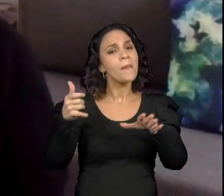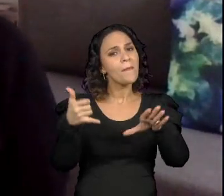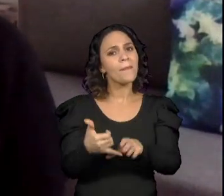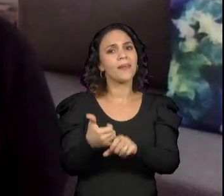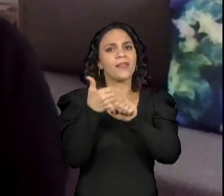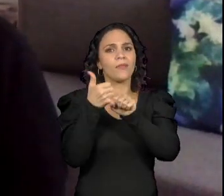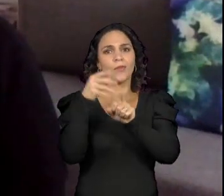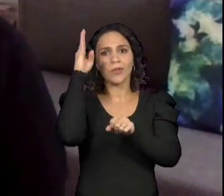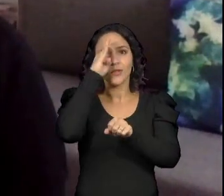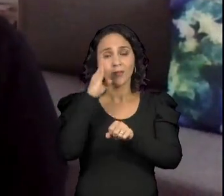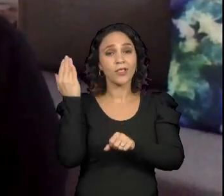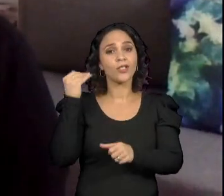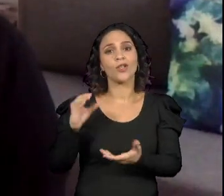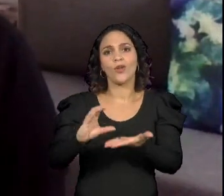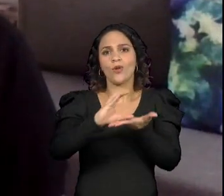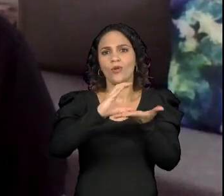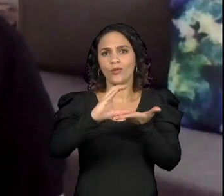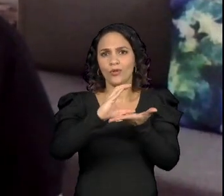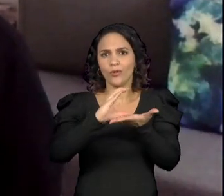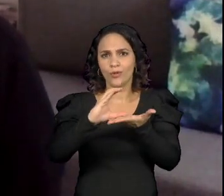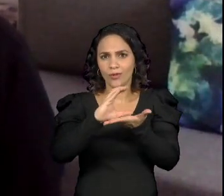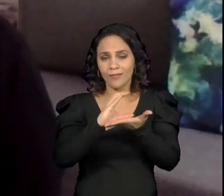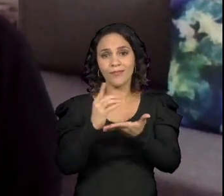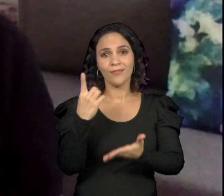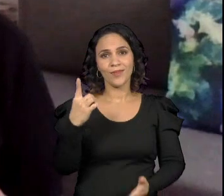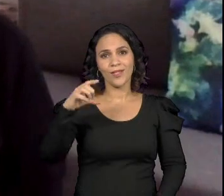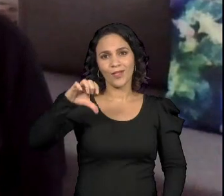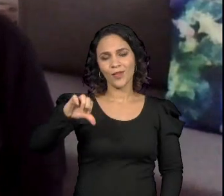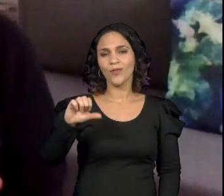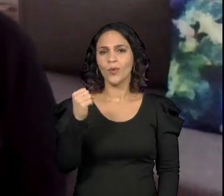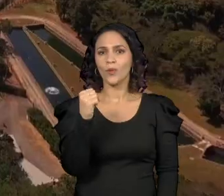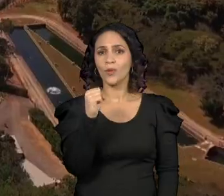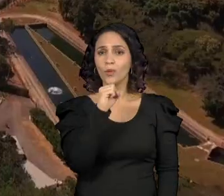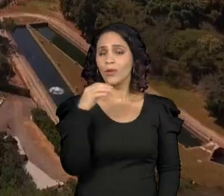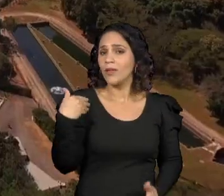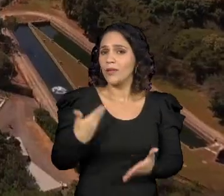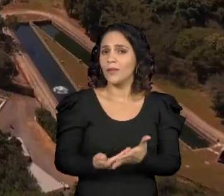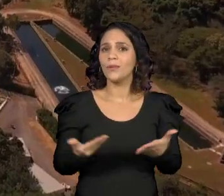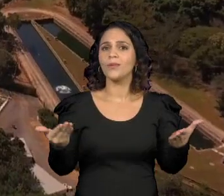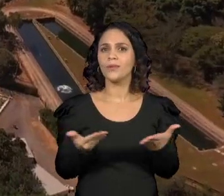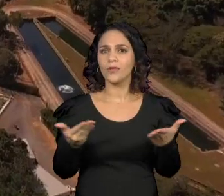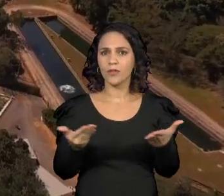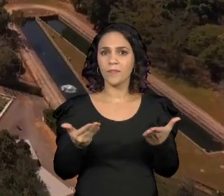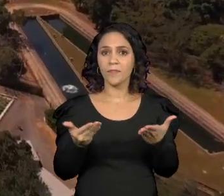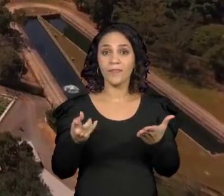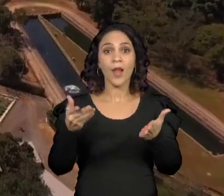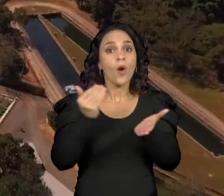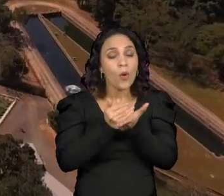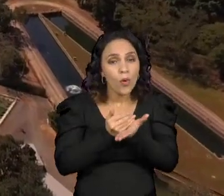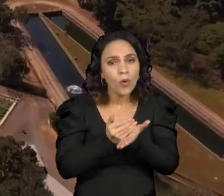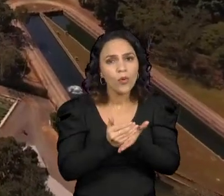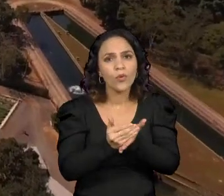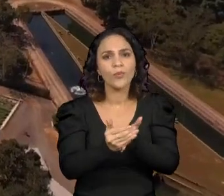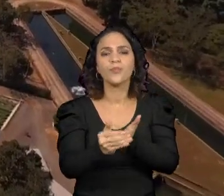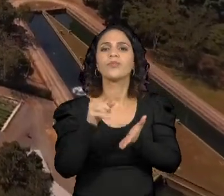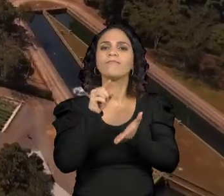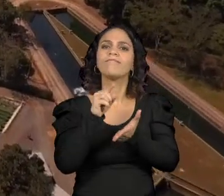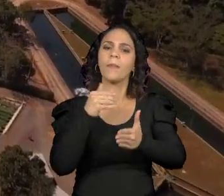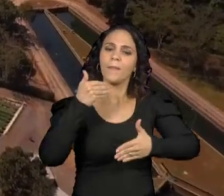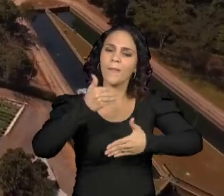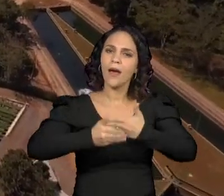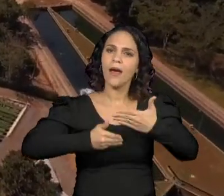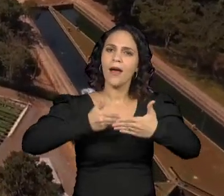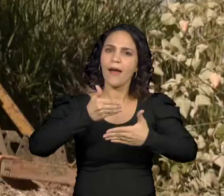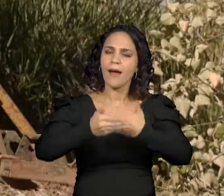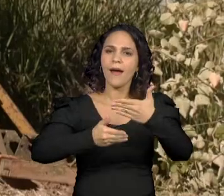desde a Constituição Federal de 1988, e aí, a partir daí, nós iniciamos todo um processo